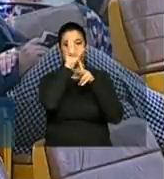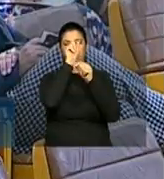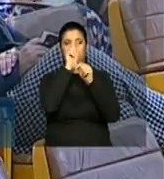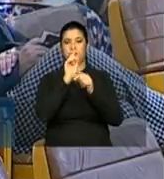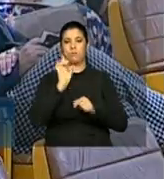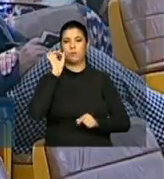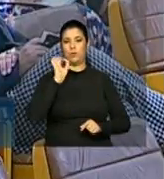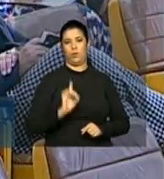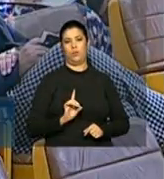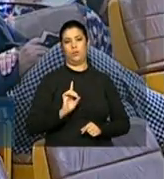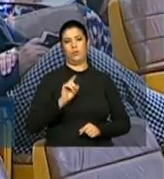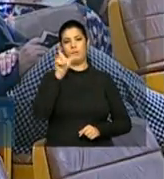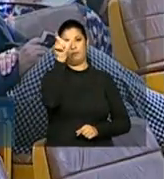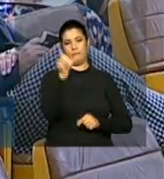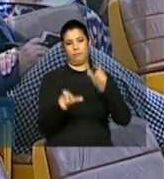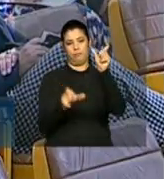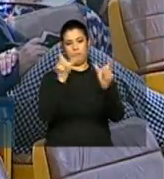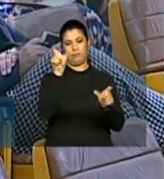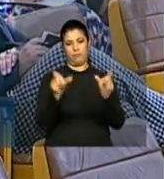cidadania